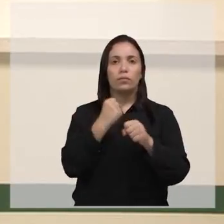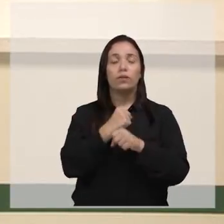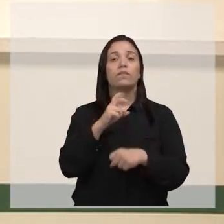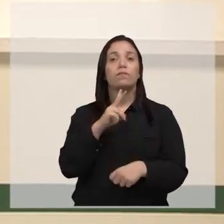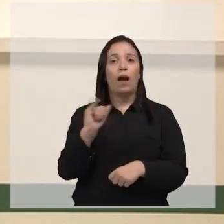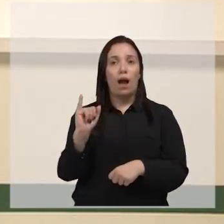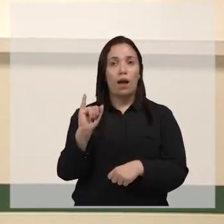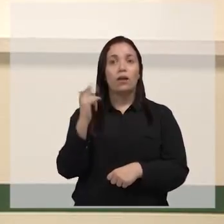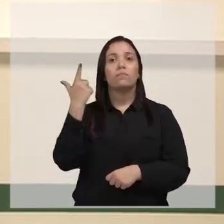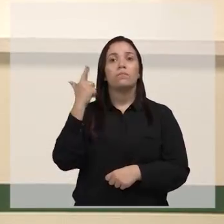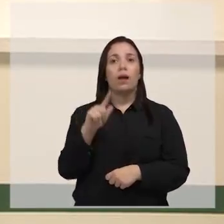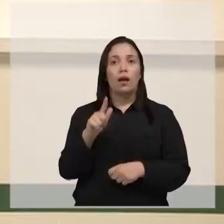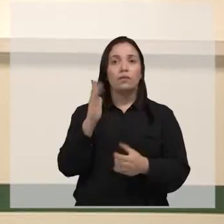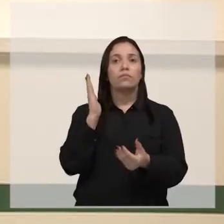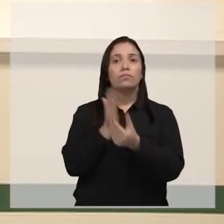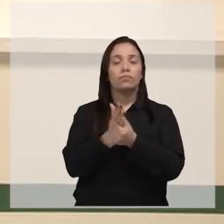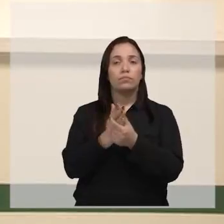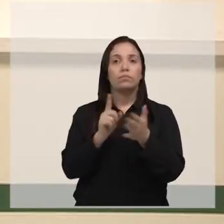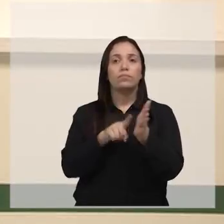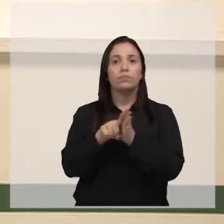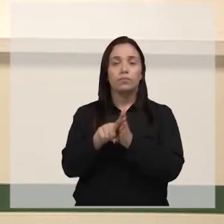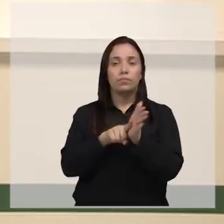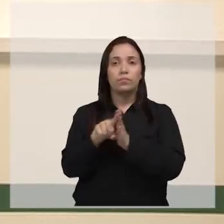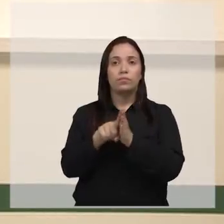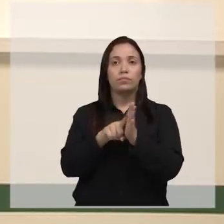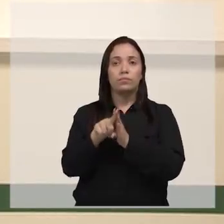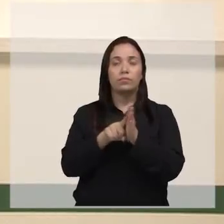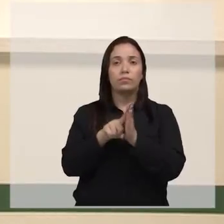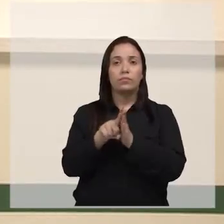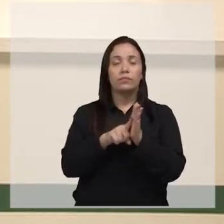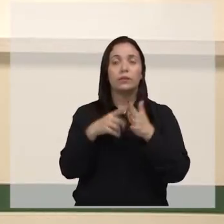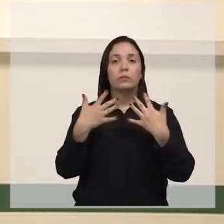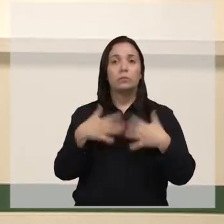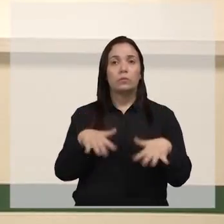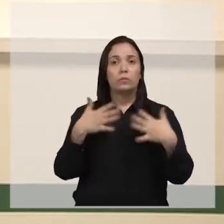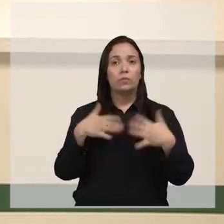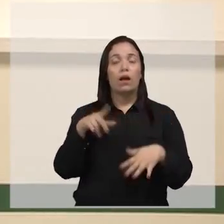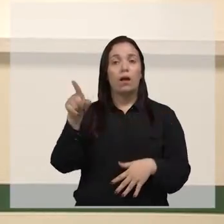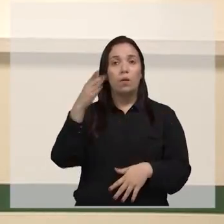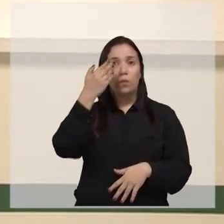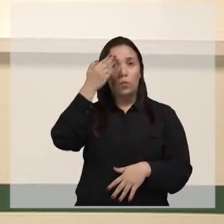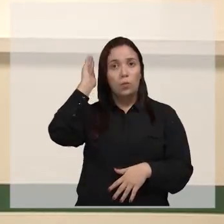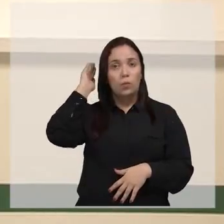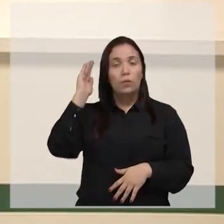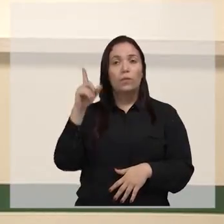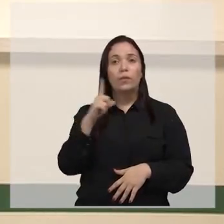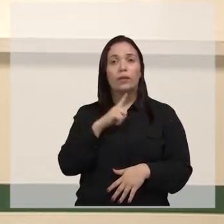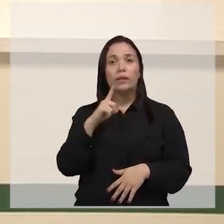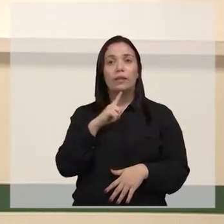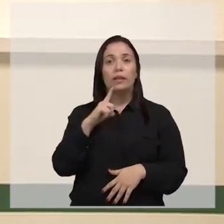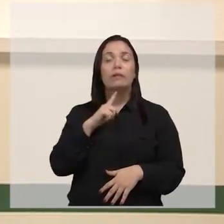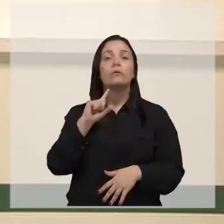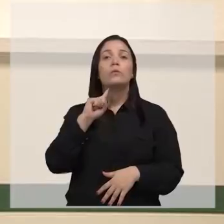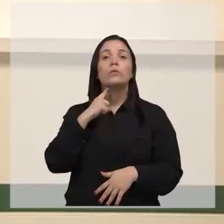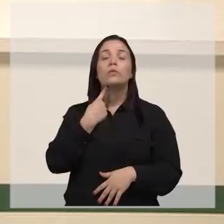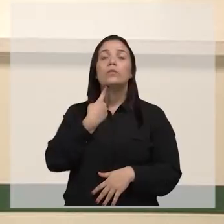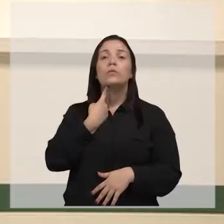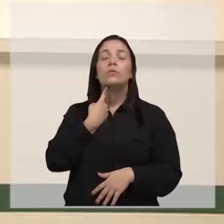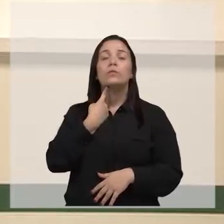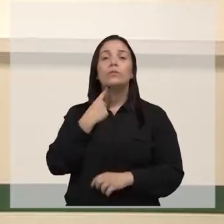aí, mais uma confusão. O Michel Temer está atolado até o pescoço no